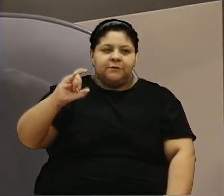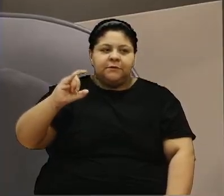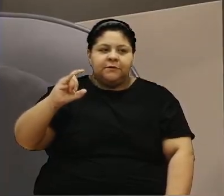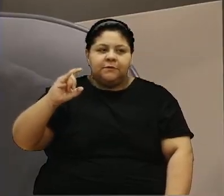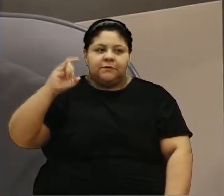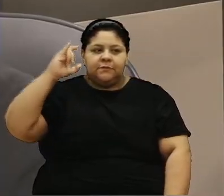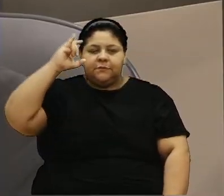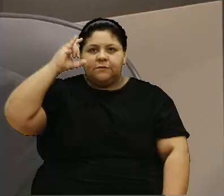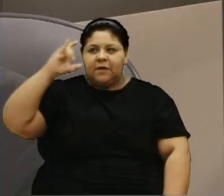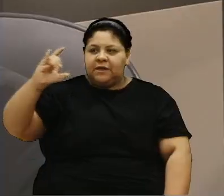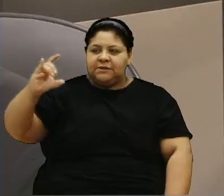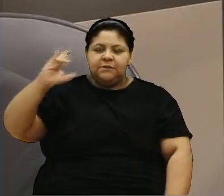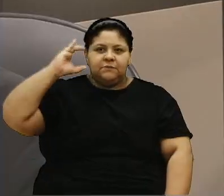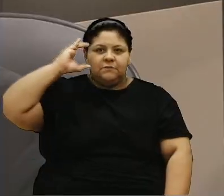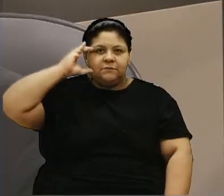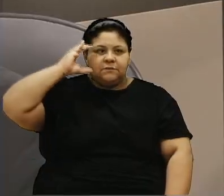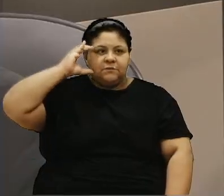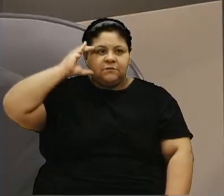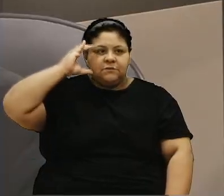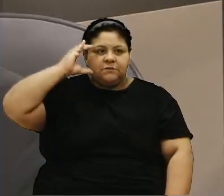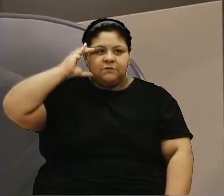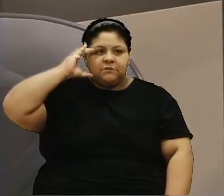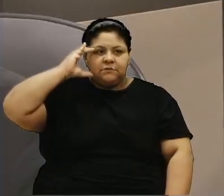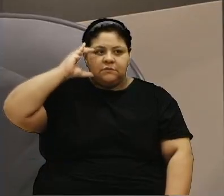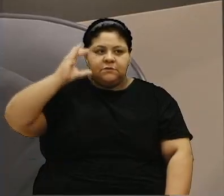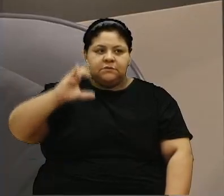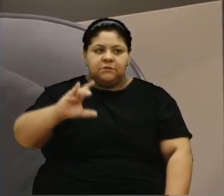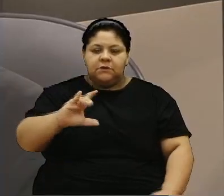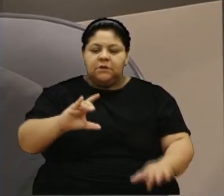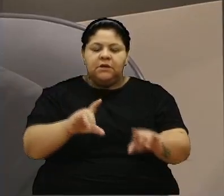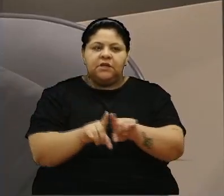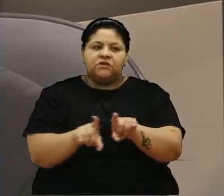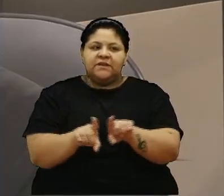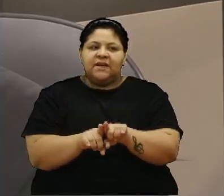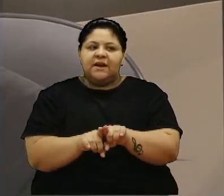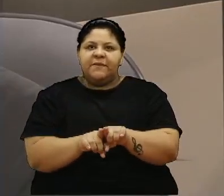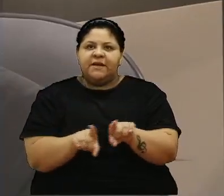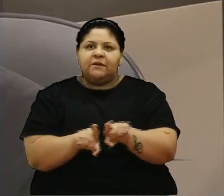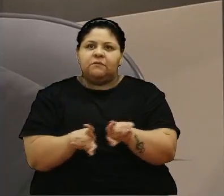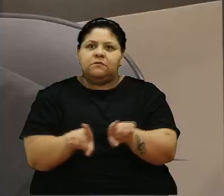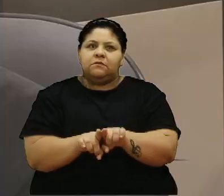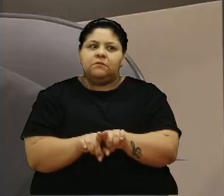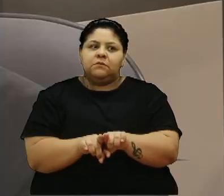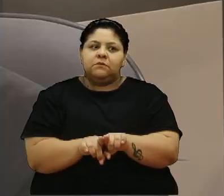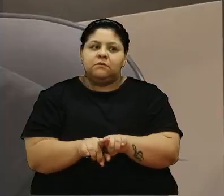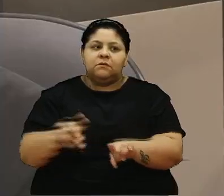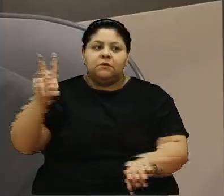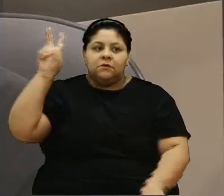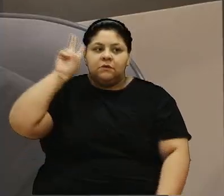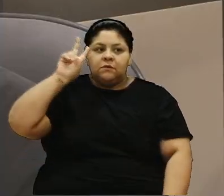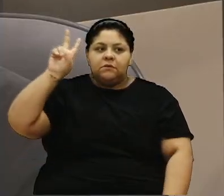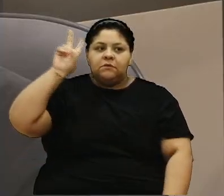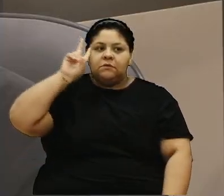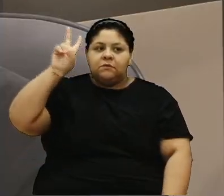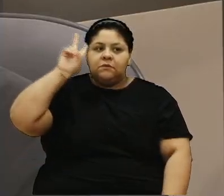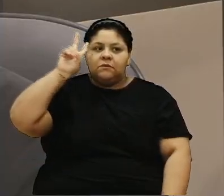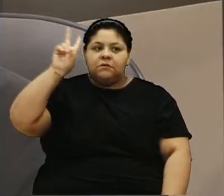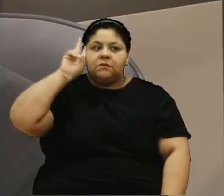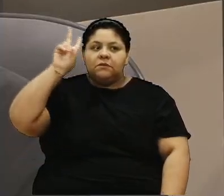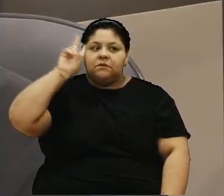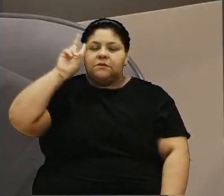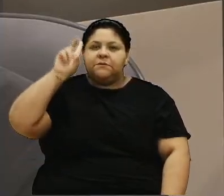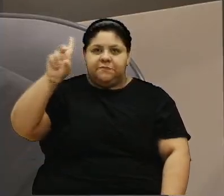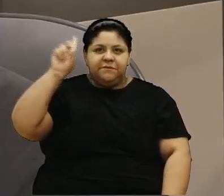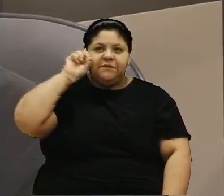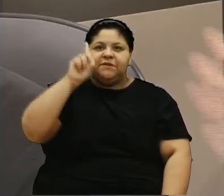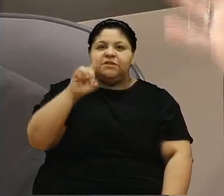para mostrar que eles dobraram a meta. Peço a palavra, senhor presidente. Vereadora Estela também aqui falou de associações de fachada. Vamos lembrar umas associações de fachada. O